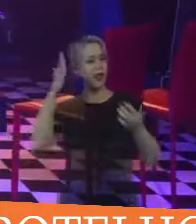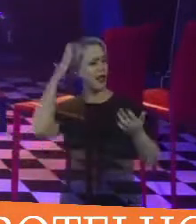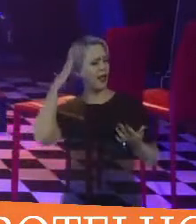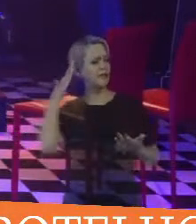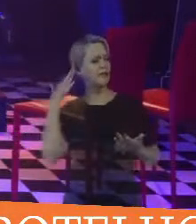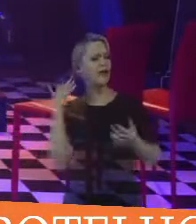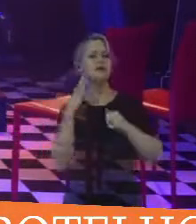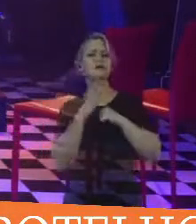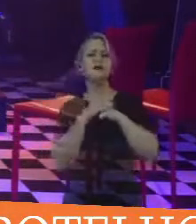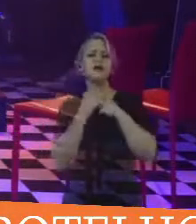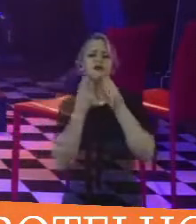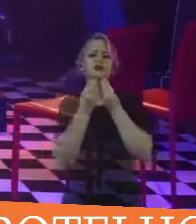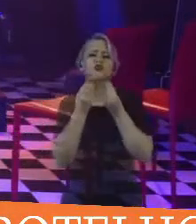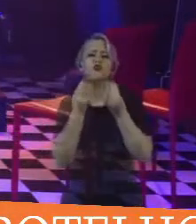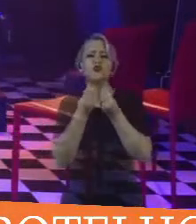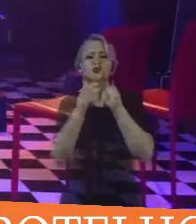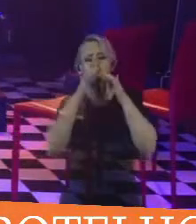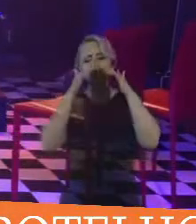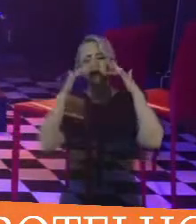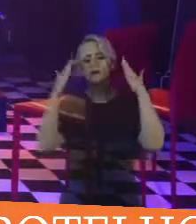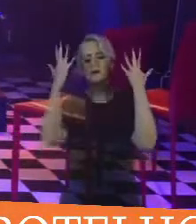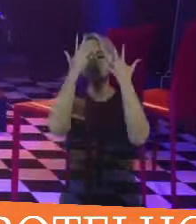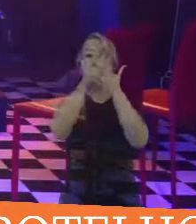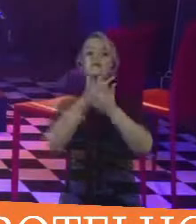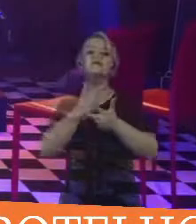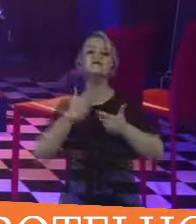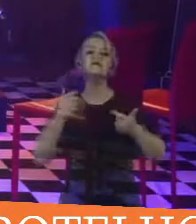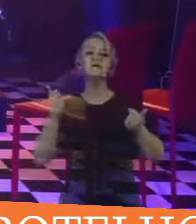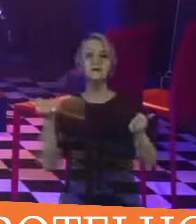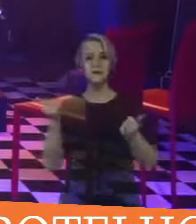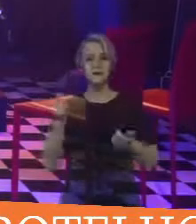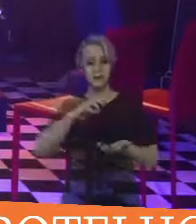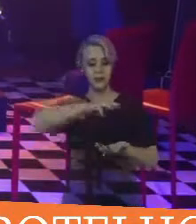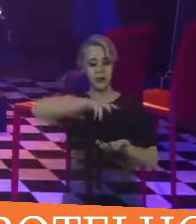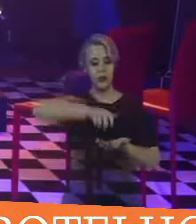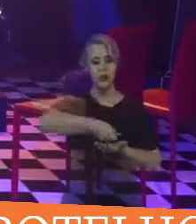Cabelos macios, sedosos e deslumbrantes.